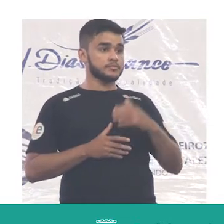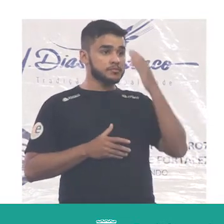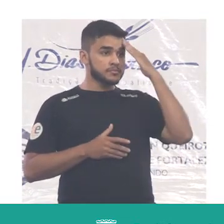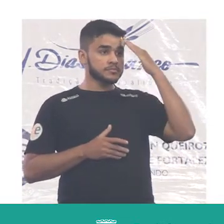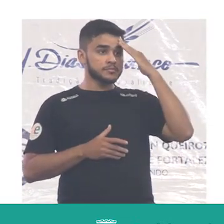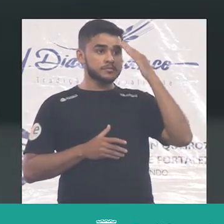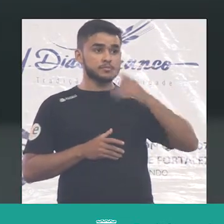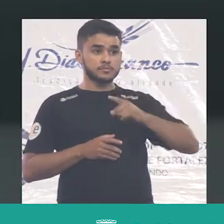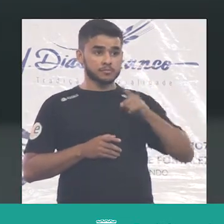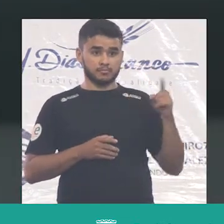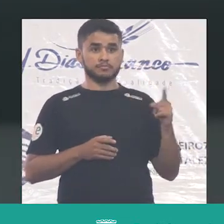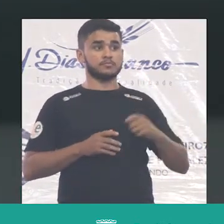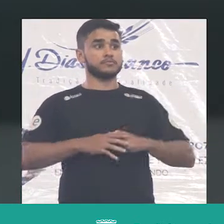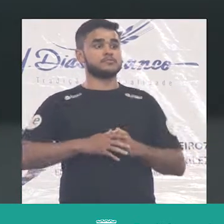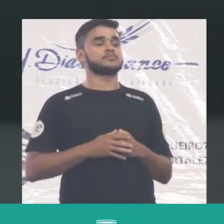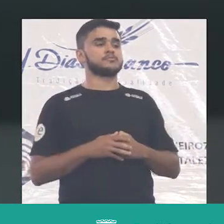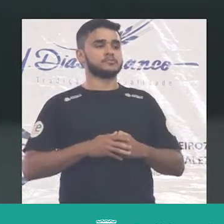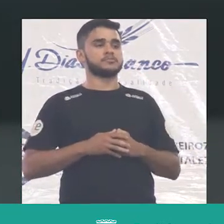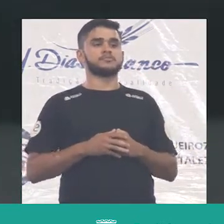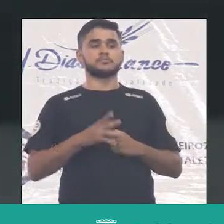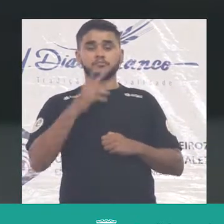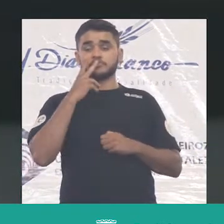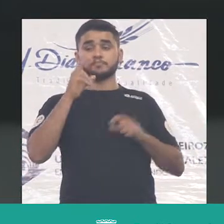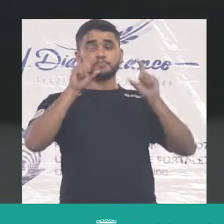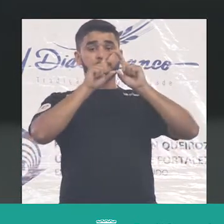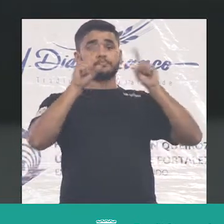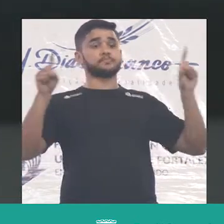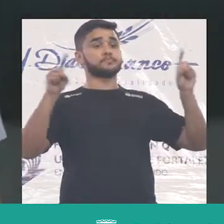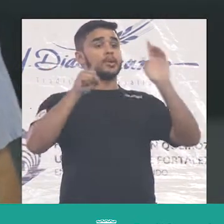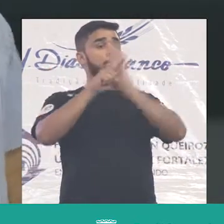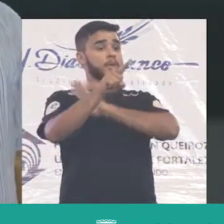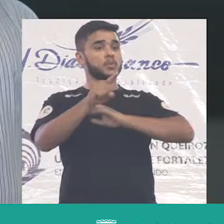tranquilo? Volta para o enunciado.